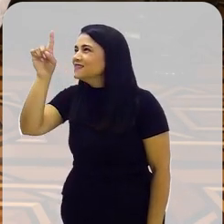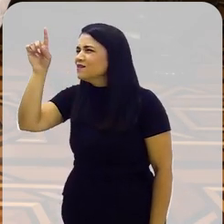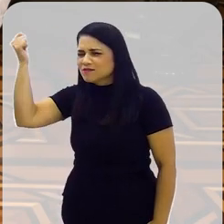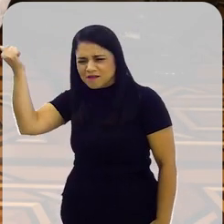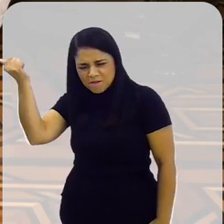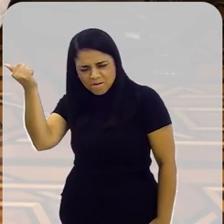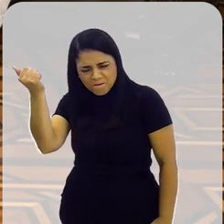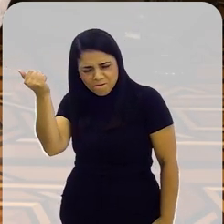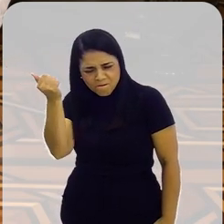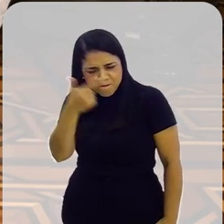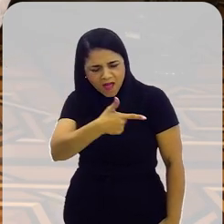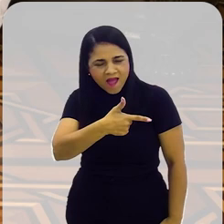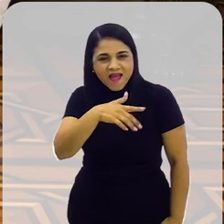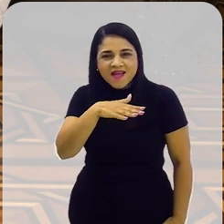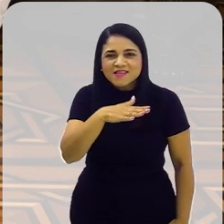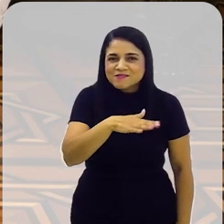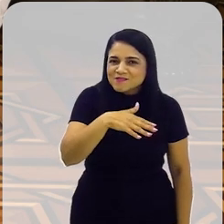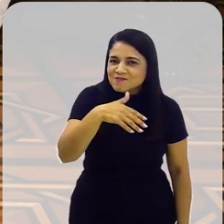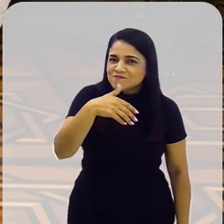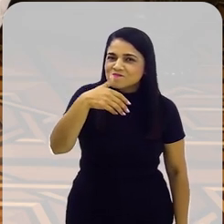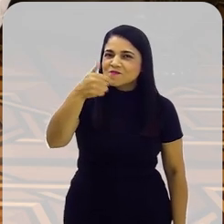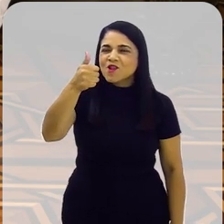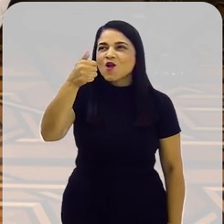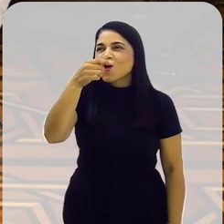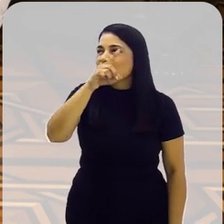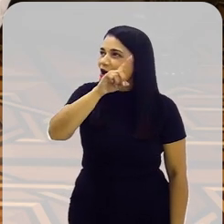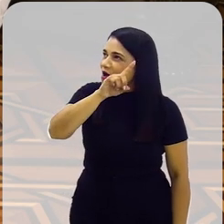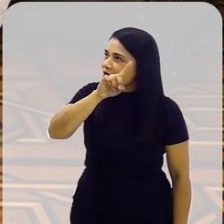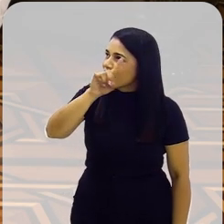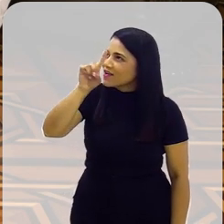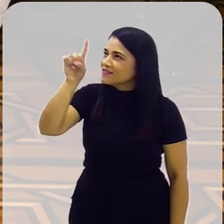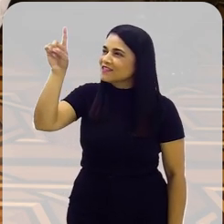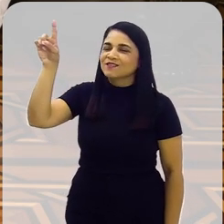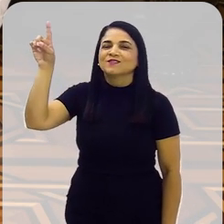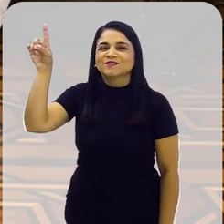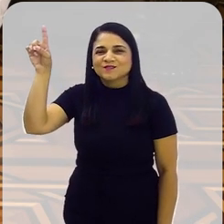nada é melhor que o meu